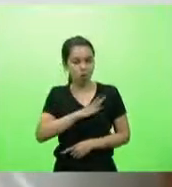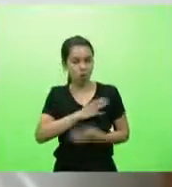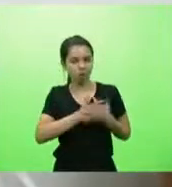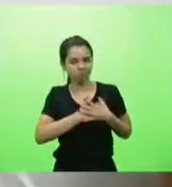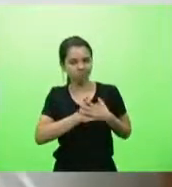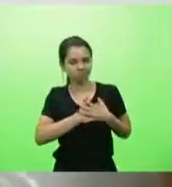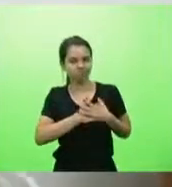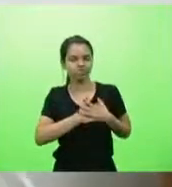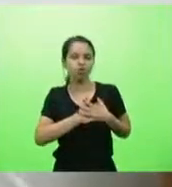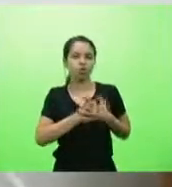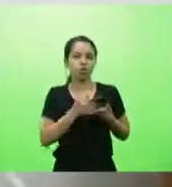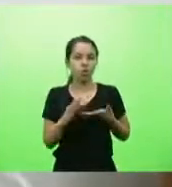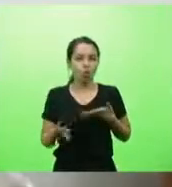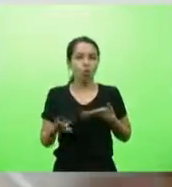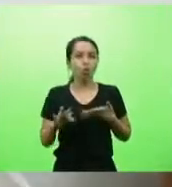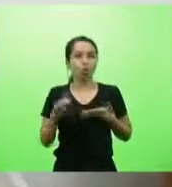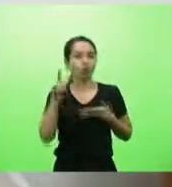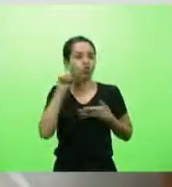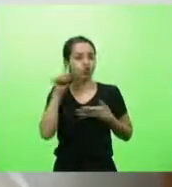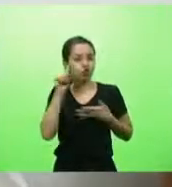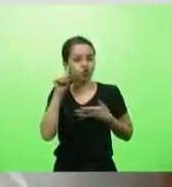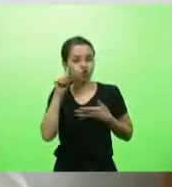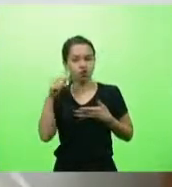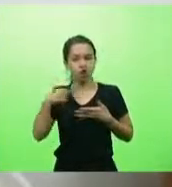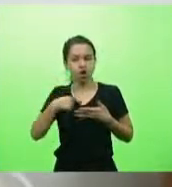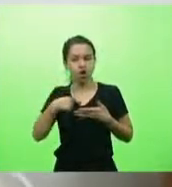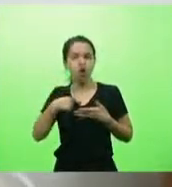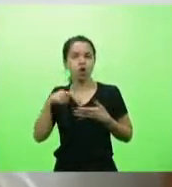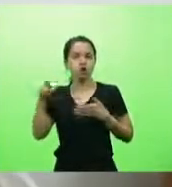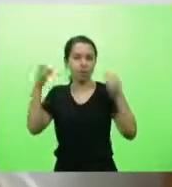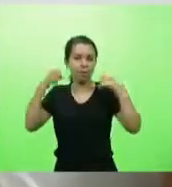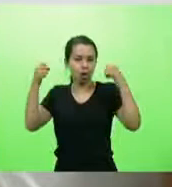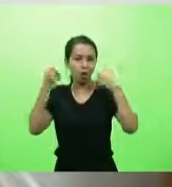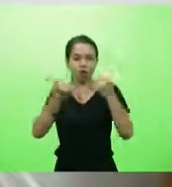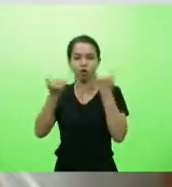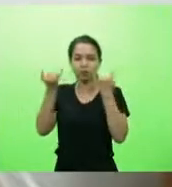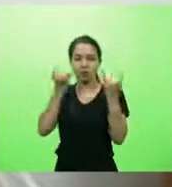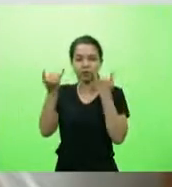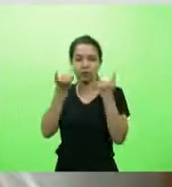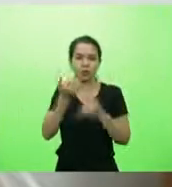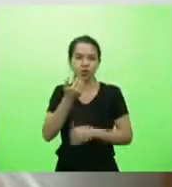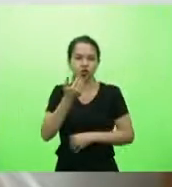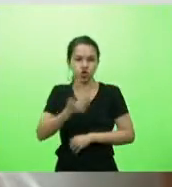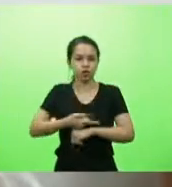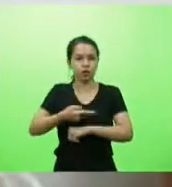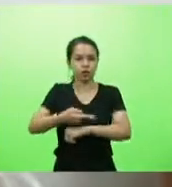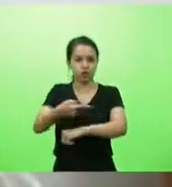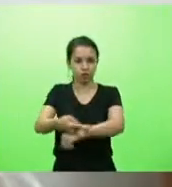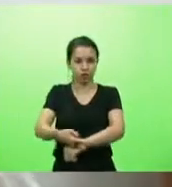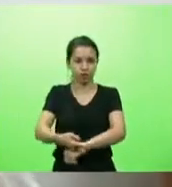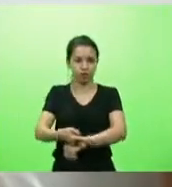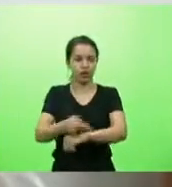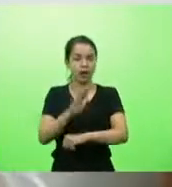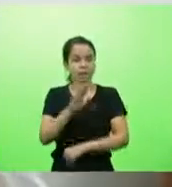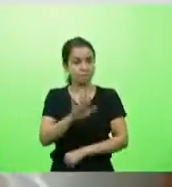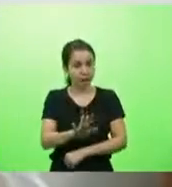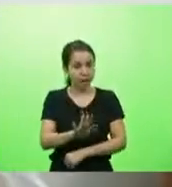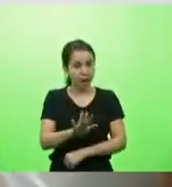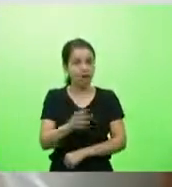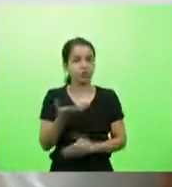em Chapecó, todo dia recebendo informações, pedidos de leito, mas eu quero trazer uma informação bem